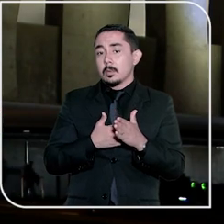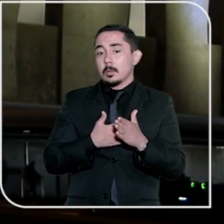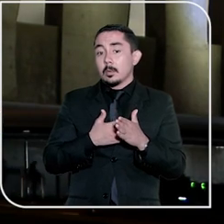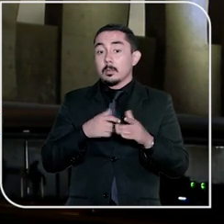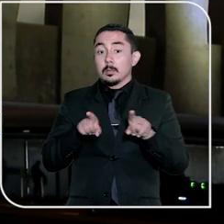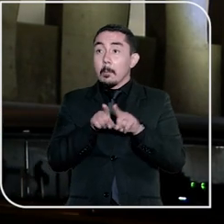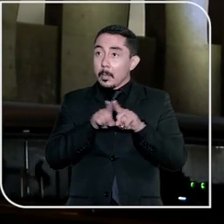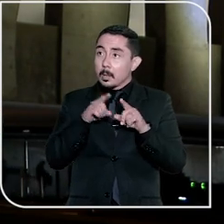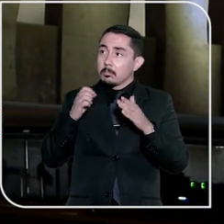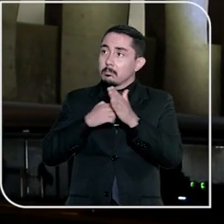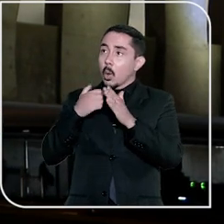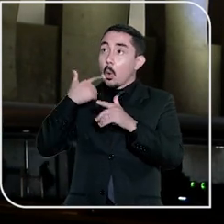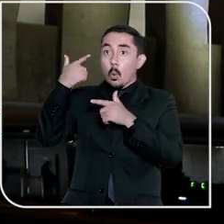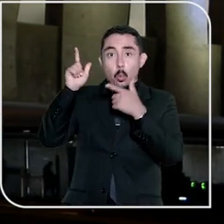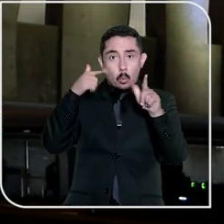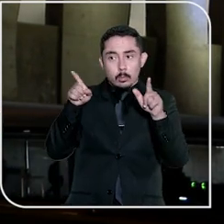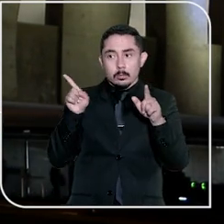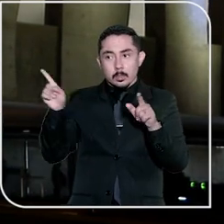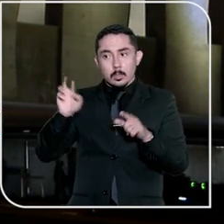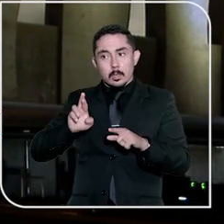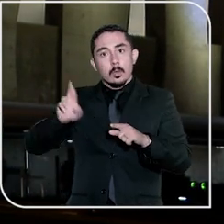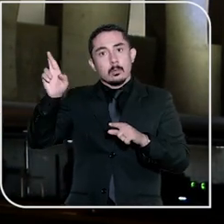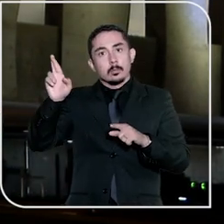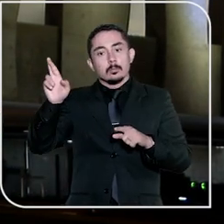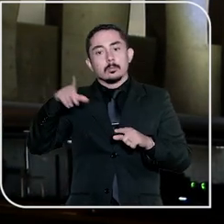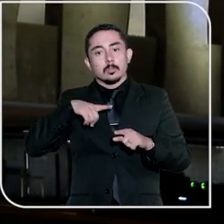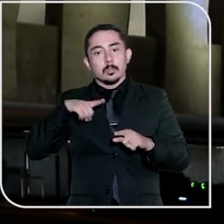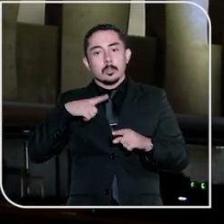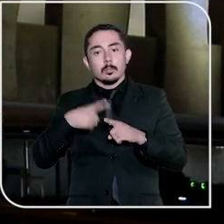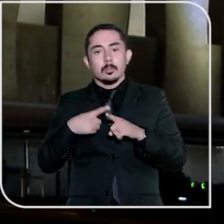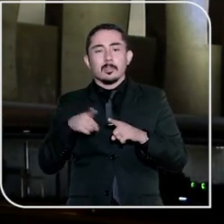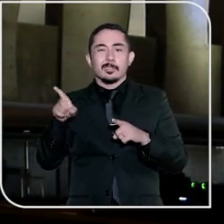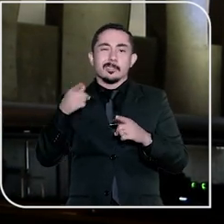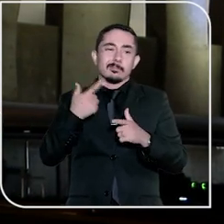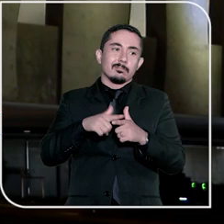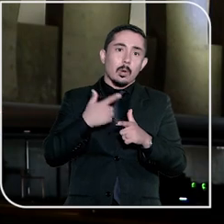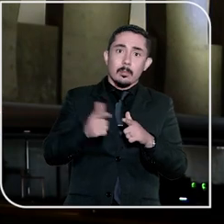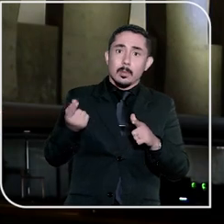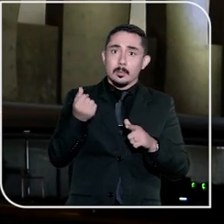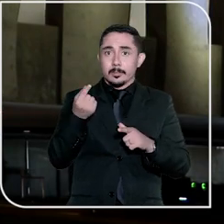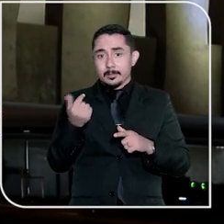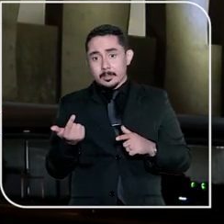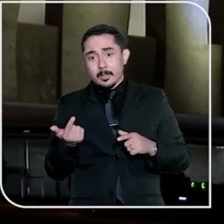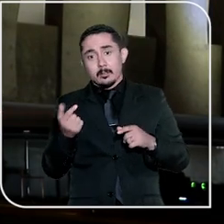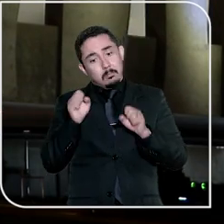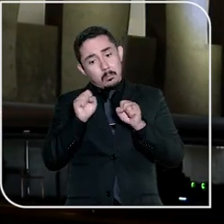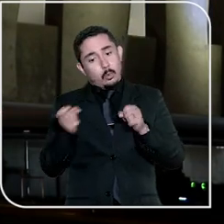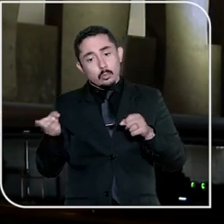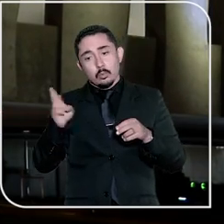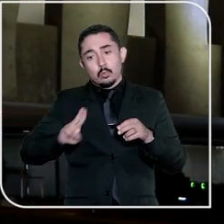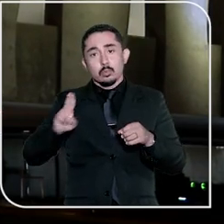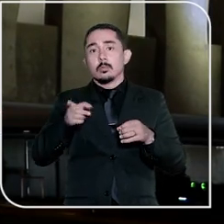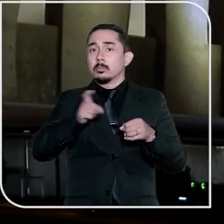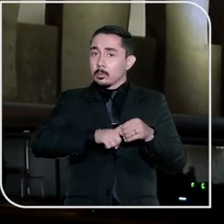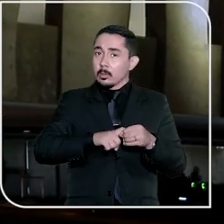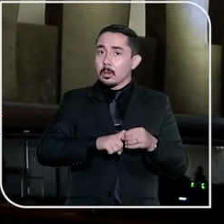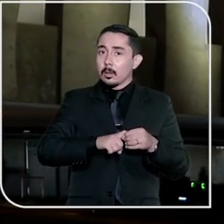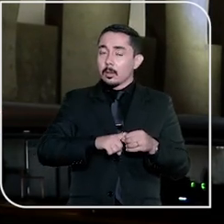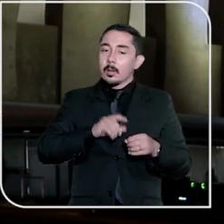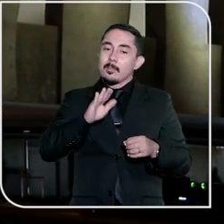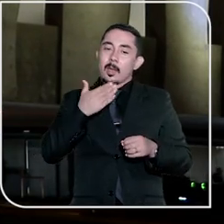Itapemirim e de uma outra empresa que alegaram haver provas de condições econômico-financeiras para uma retomada das